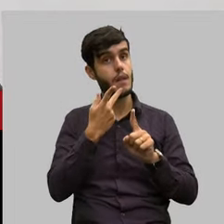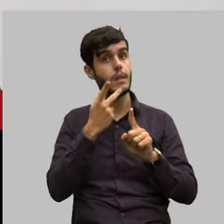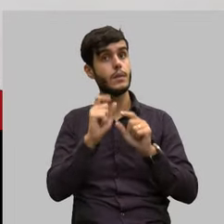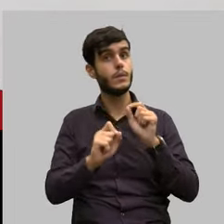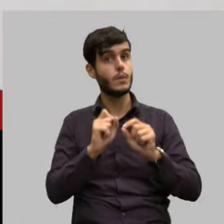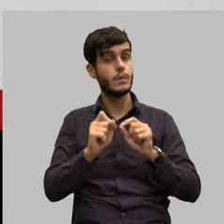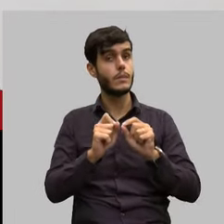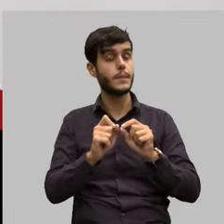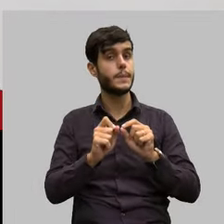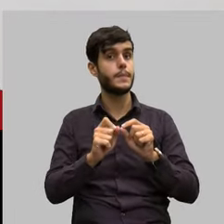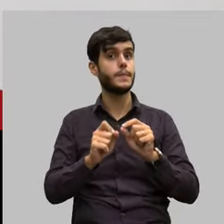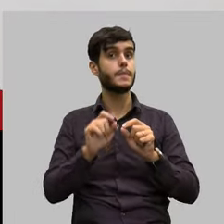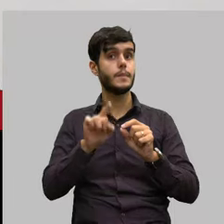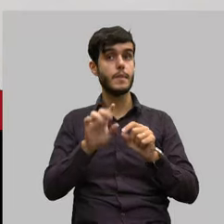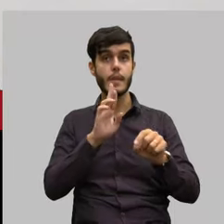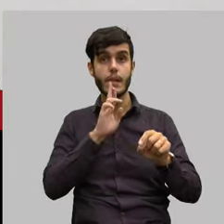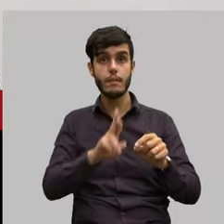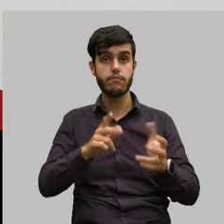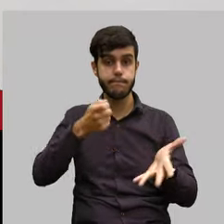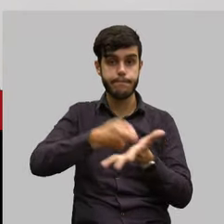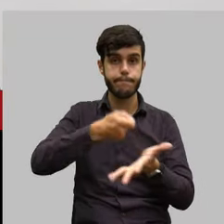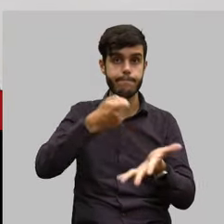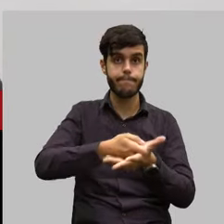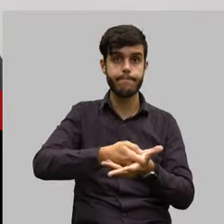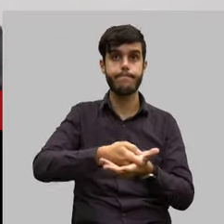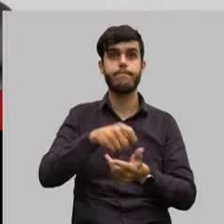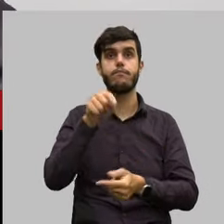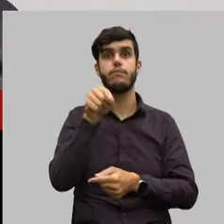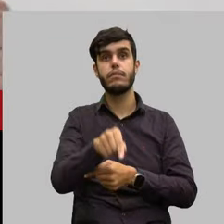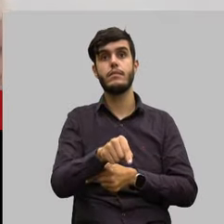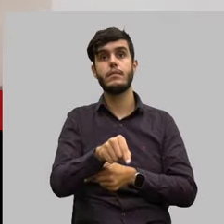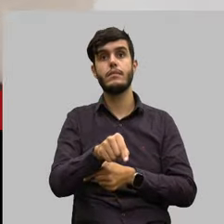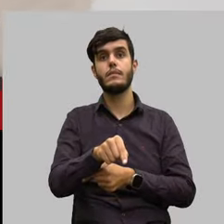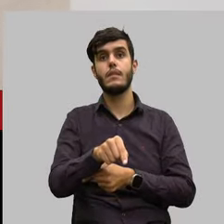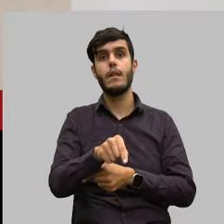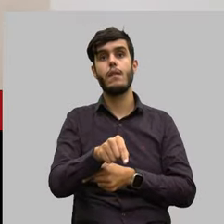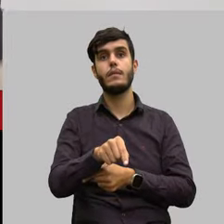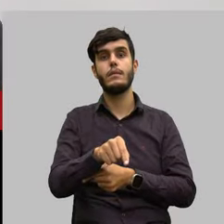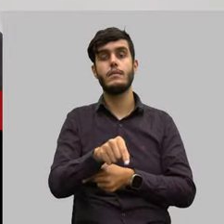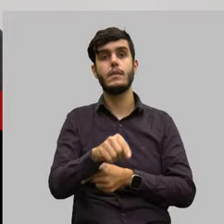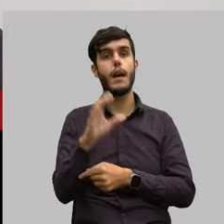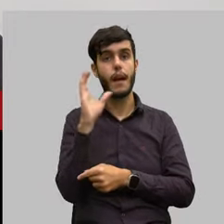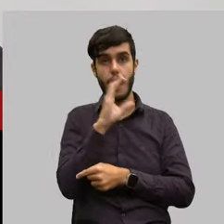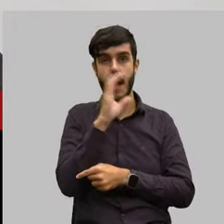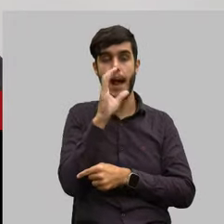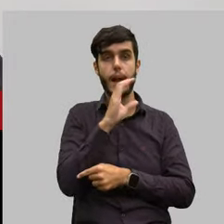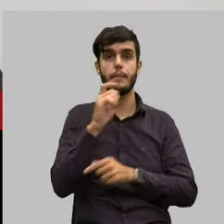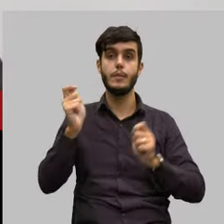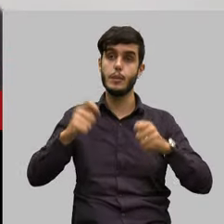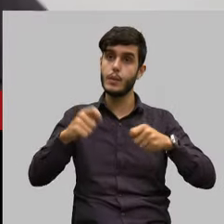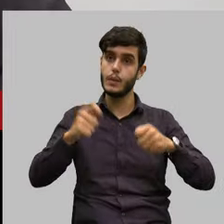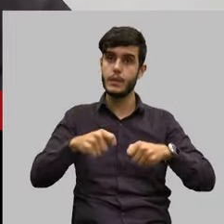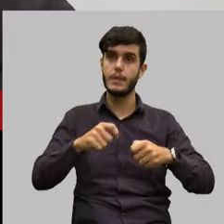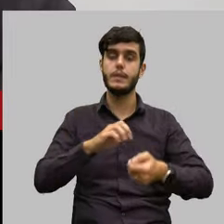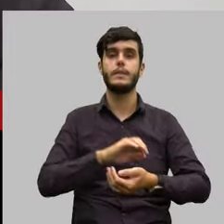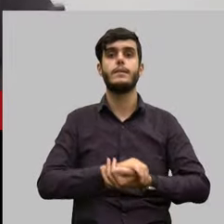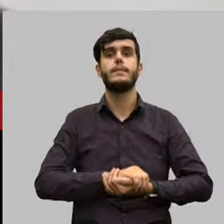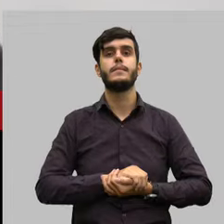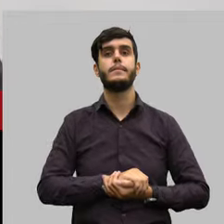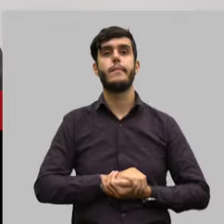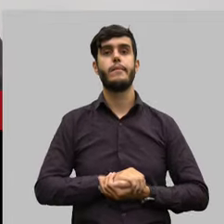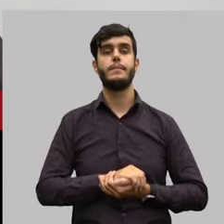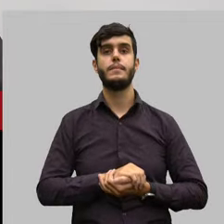determinou que a resposta deveria ser feita com a maior brevidade possível por outro lado eh